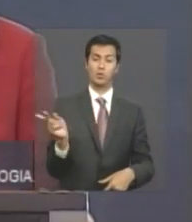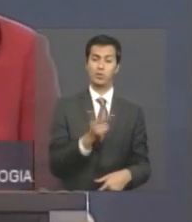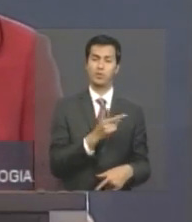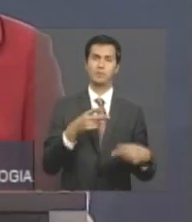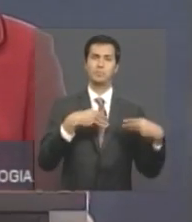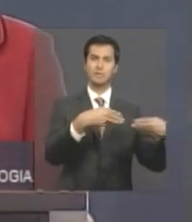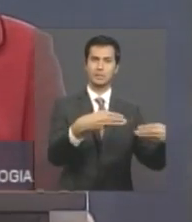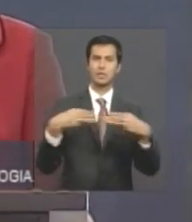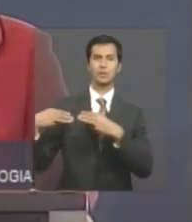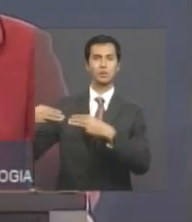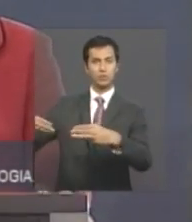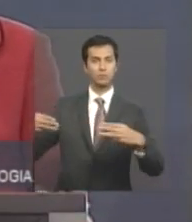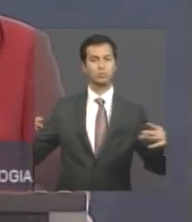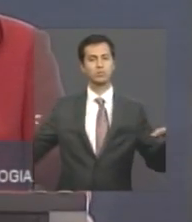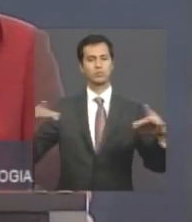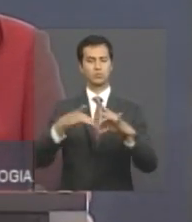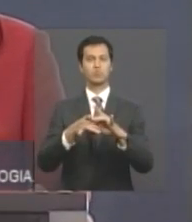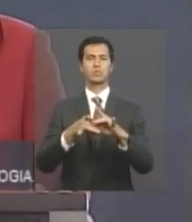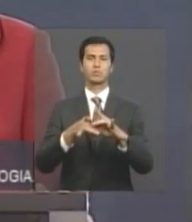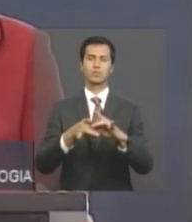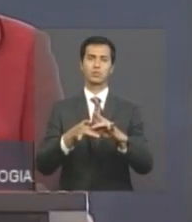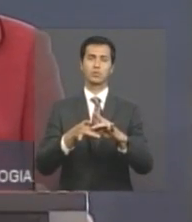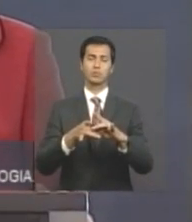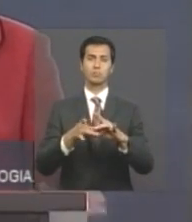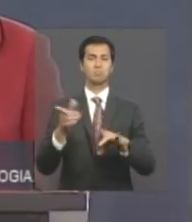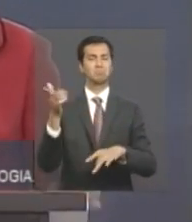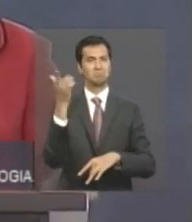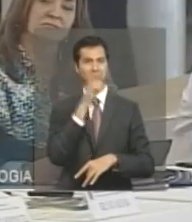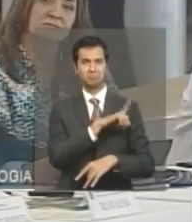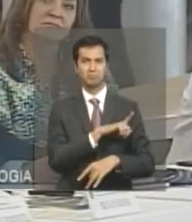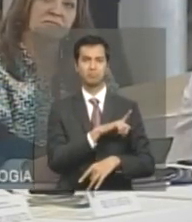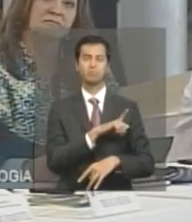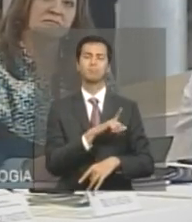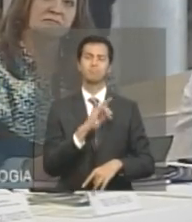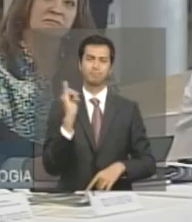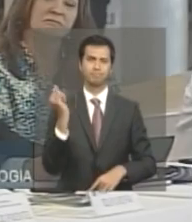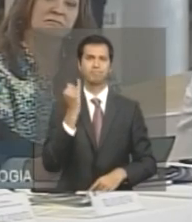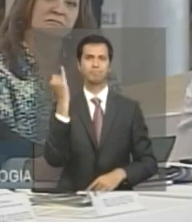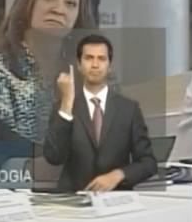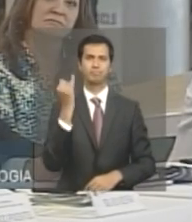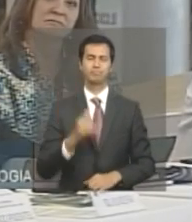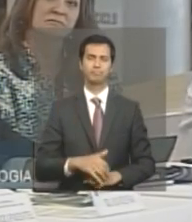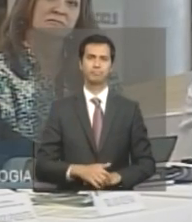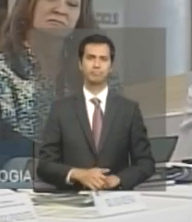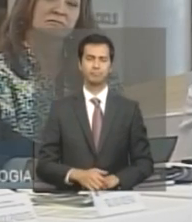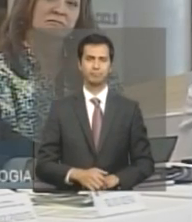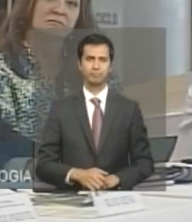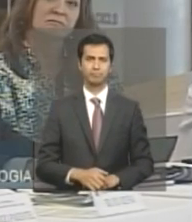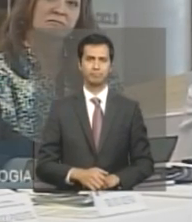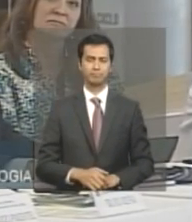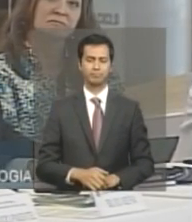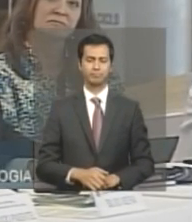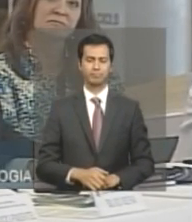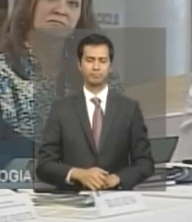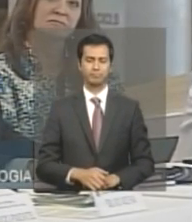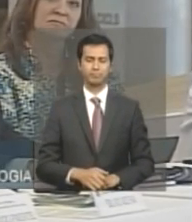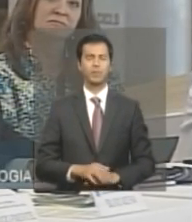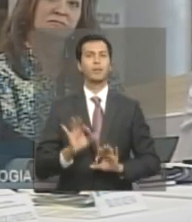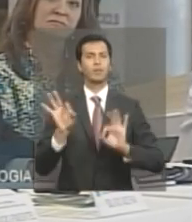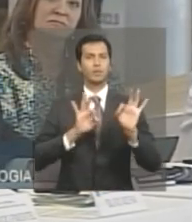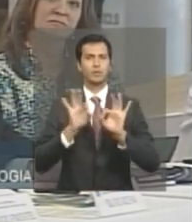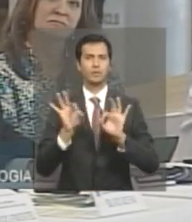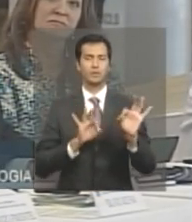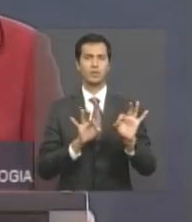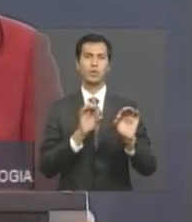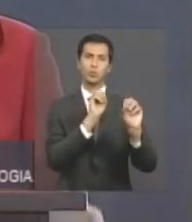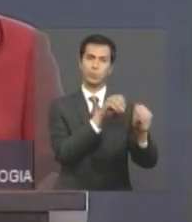articulação intragovernamental, porque ela é essencial, a articulação entre a educação